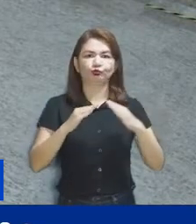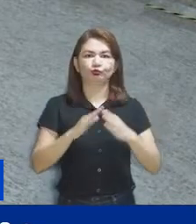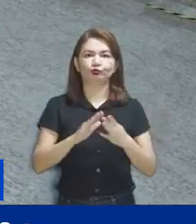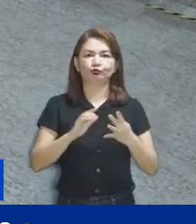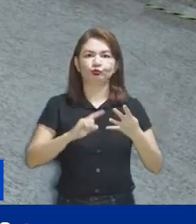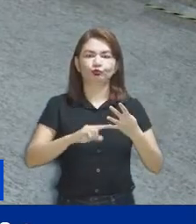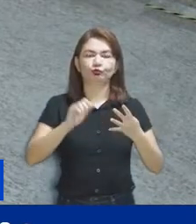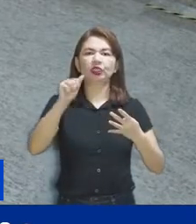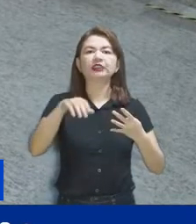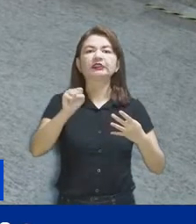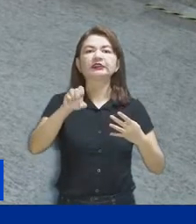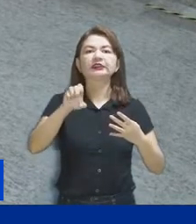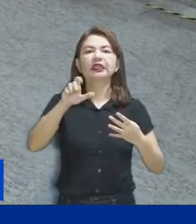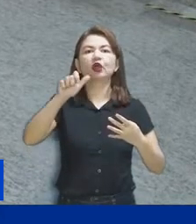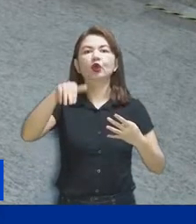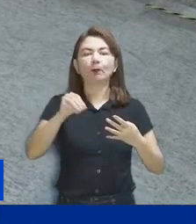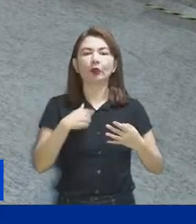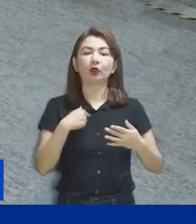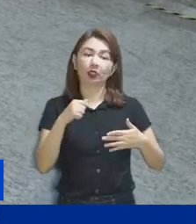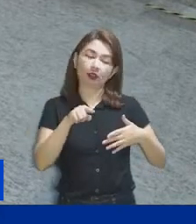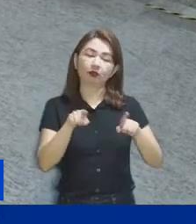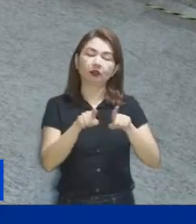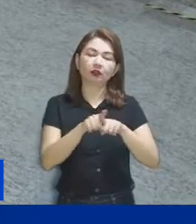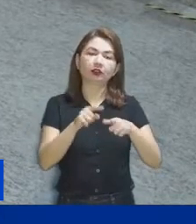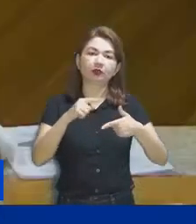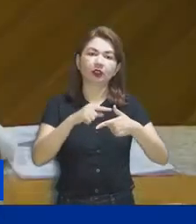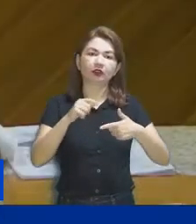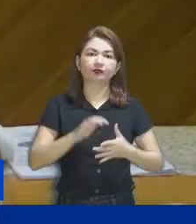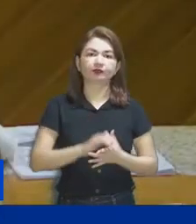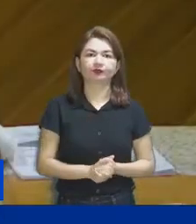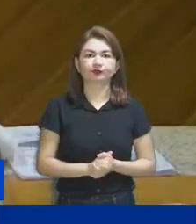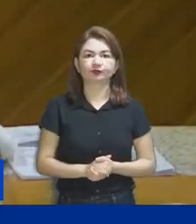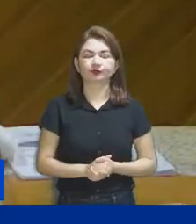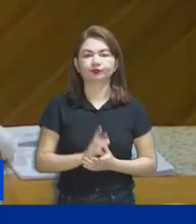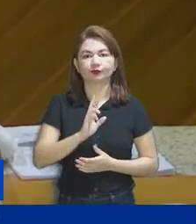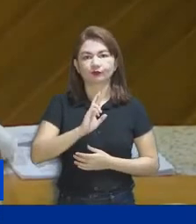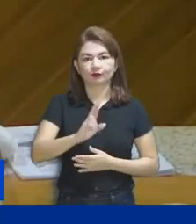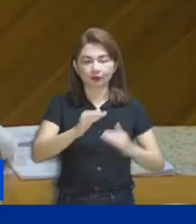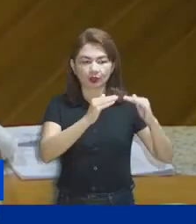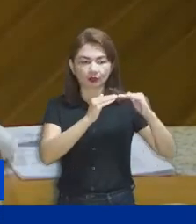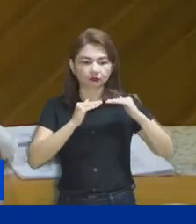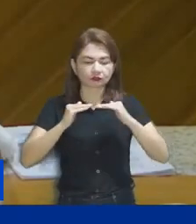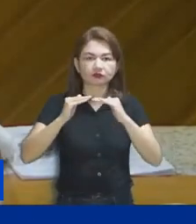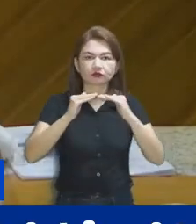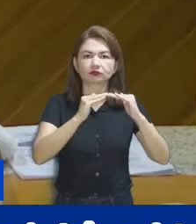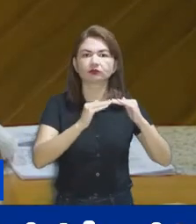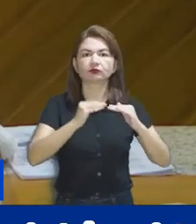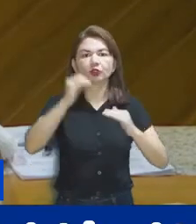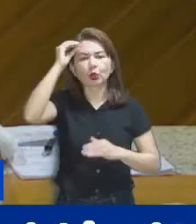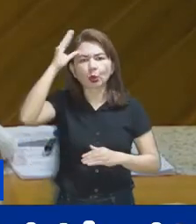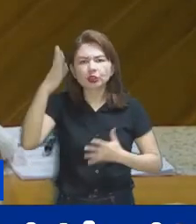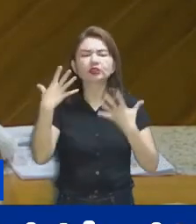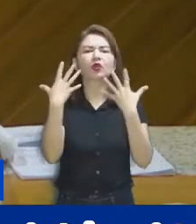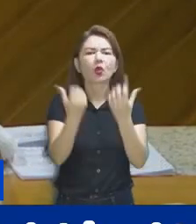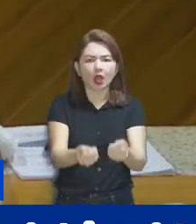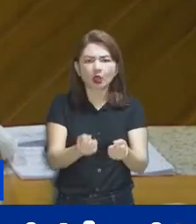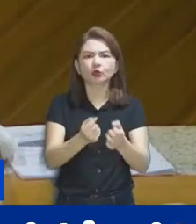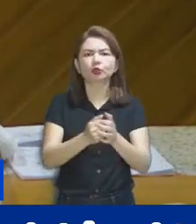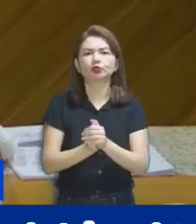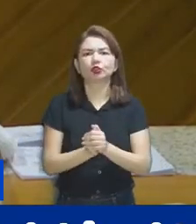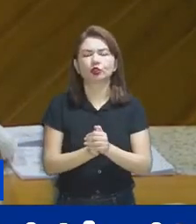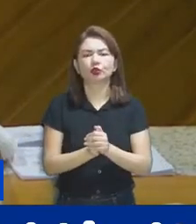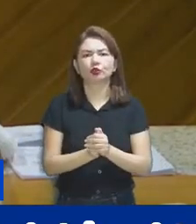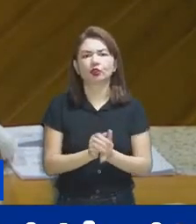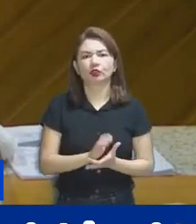Gonçalves. Também acompanho a relatora. Também acompanha, anuncia o resultado. O TRE da Amapá, unanimidade, conheceu e acolheu o recurso